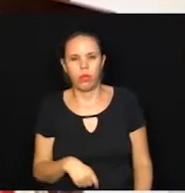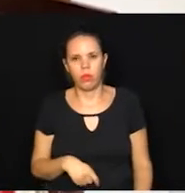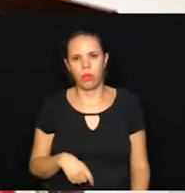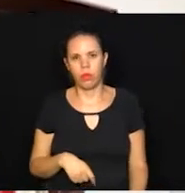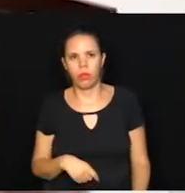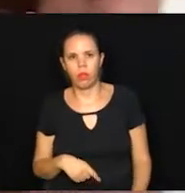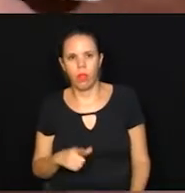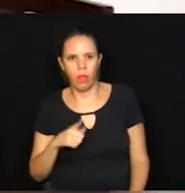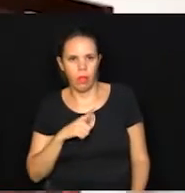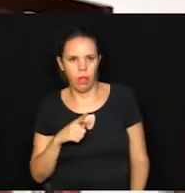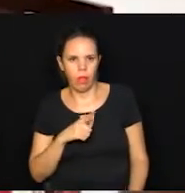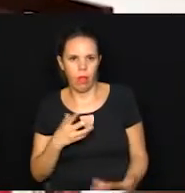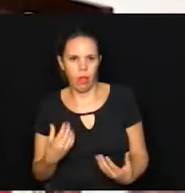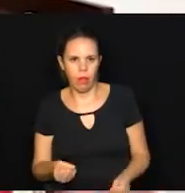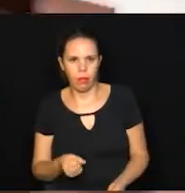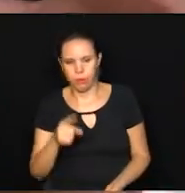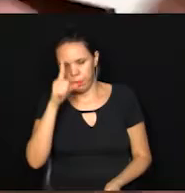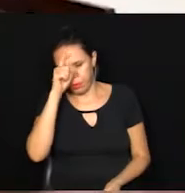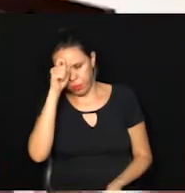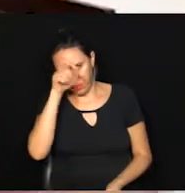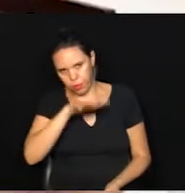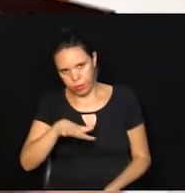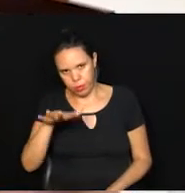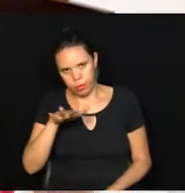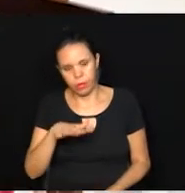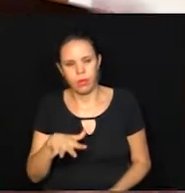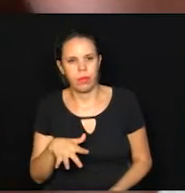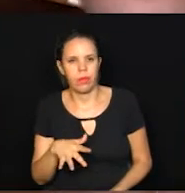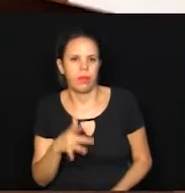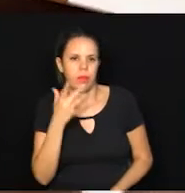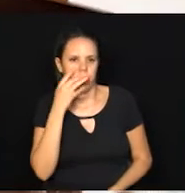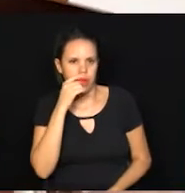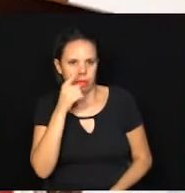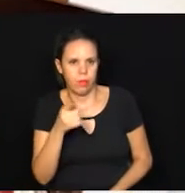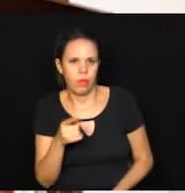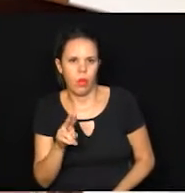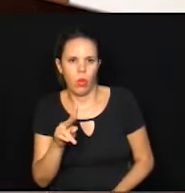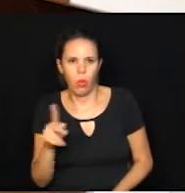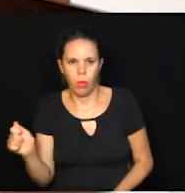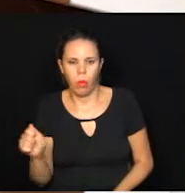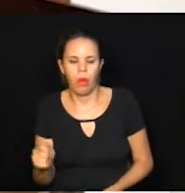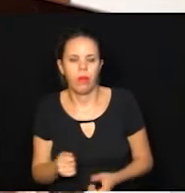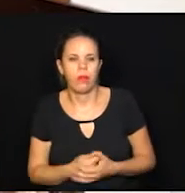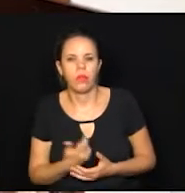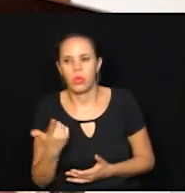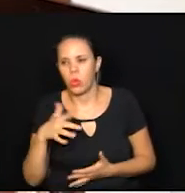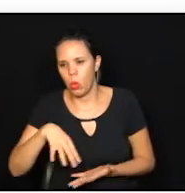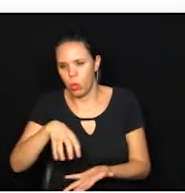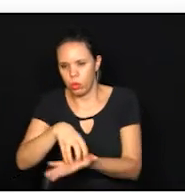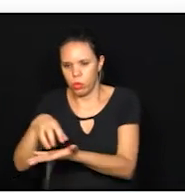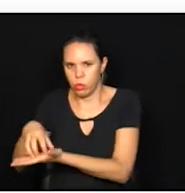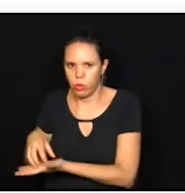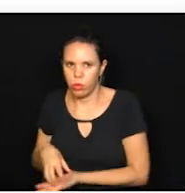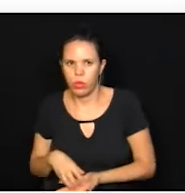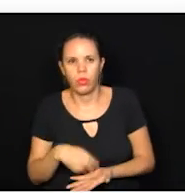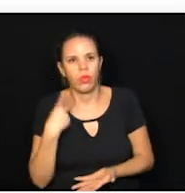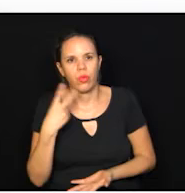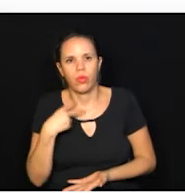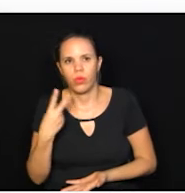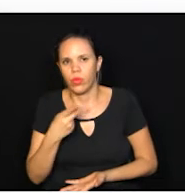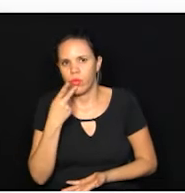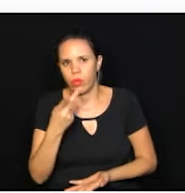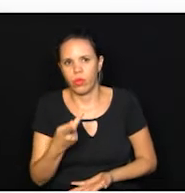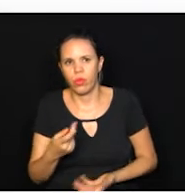que contempla o Hospital Mário Gatti, o Hospital Ouro Verde, a UPA Carlos Lourenço e outras unidades. O vereador diz